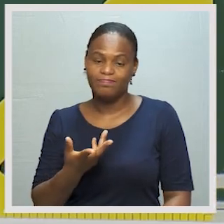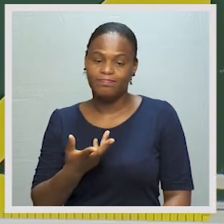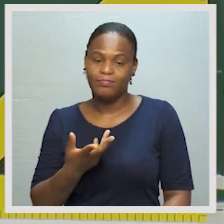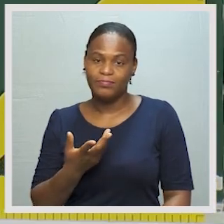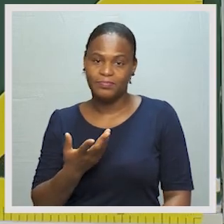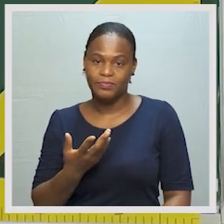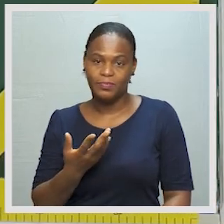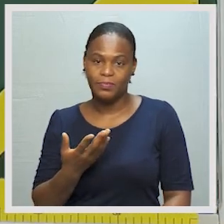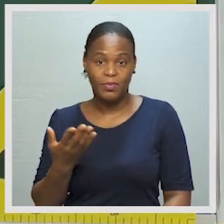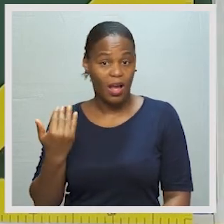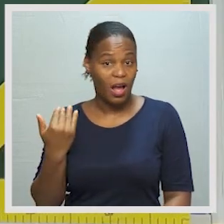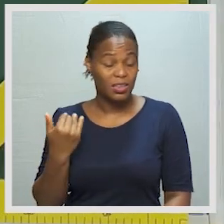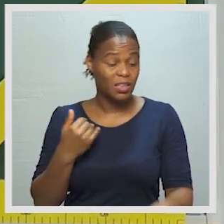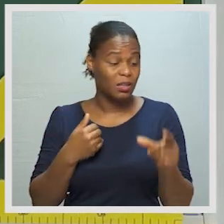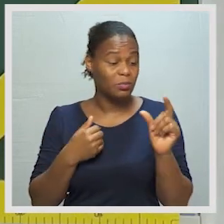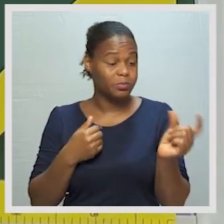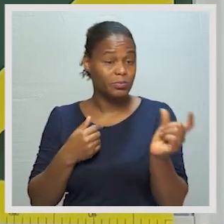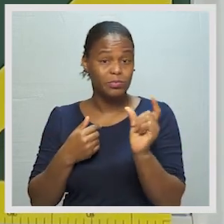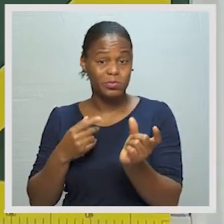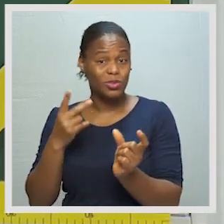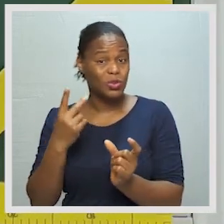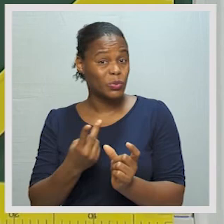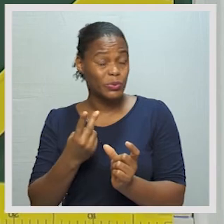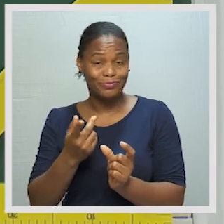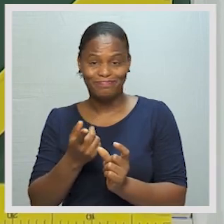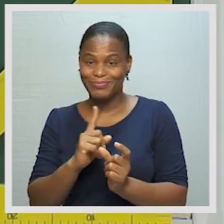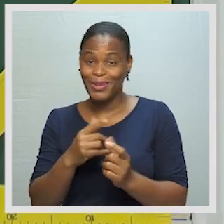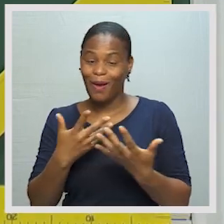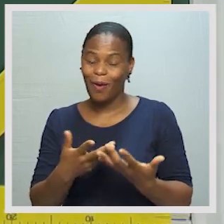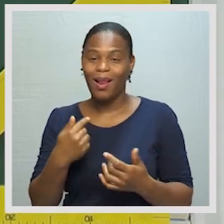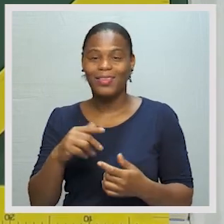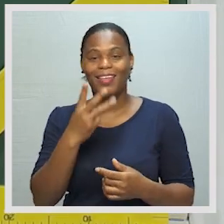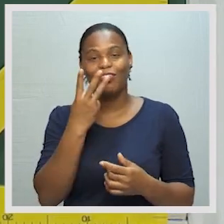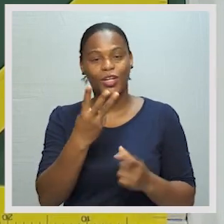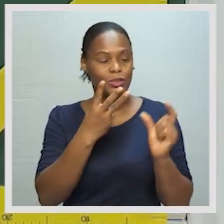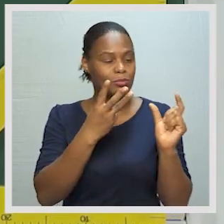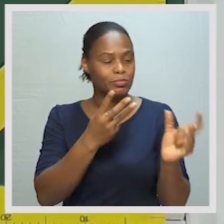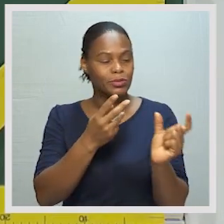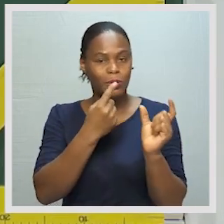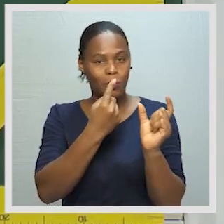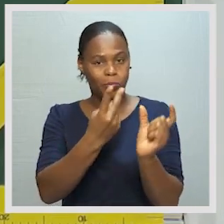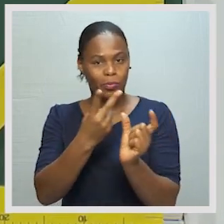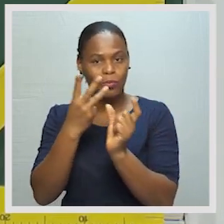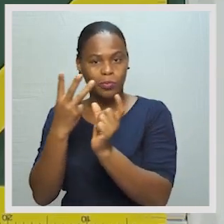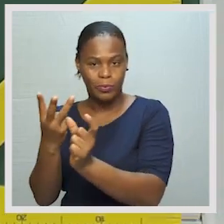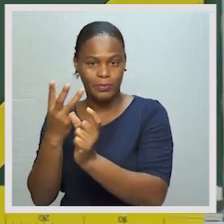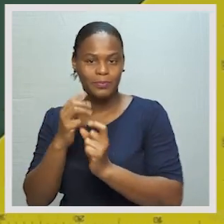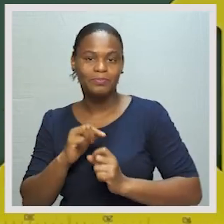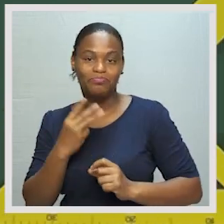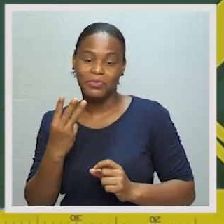ao invés de 2 parcelas, nós temos 3 parcelas,